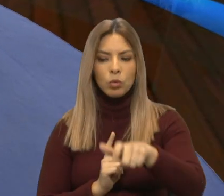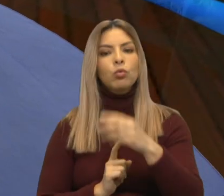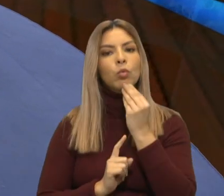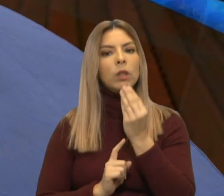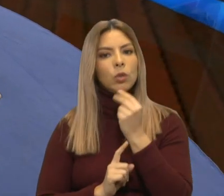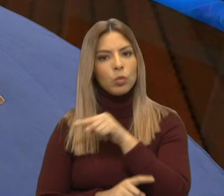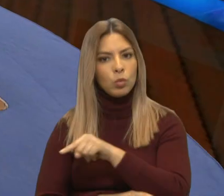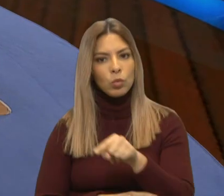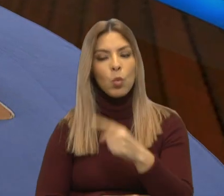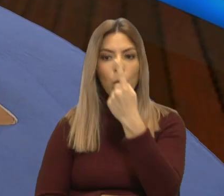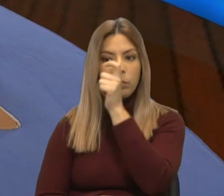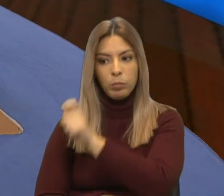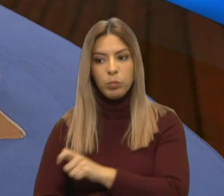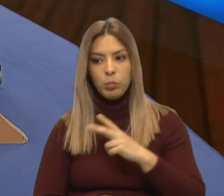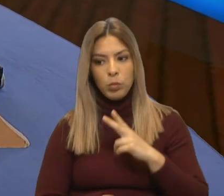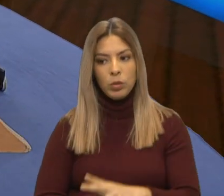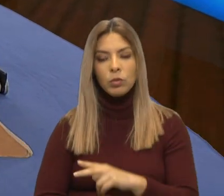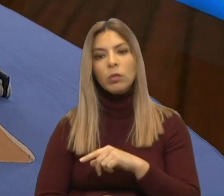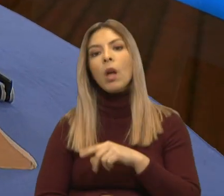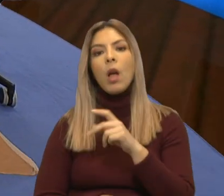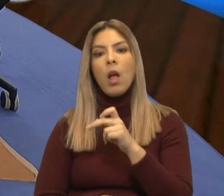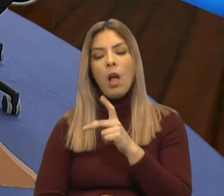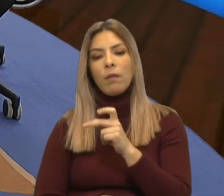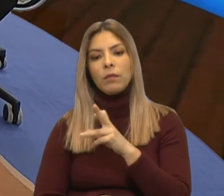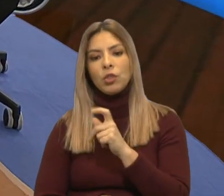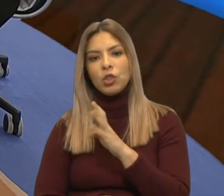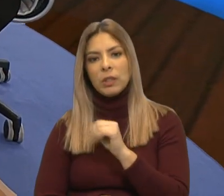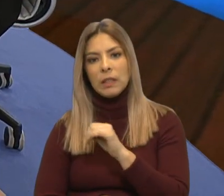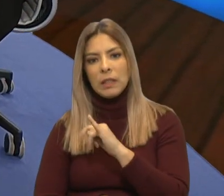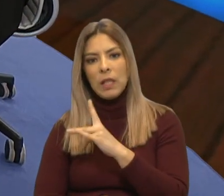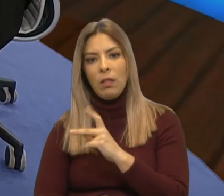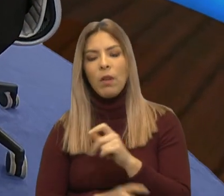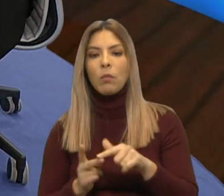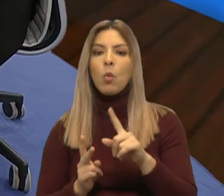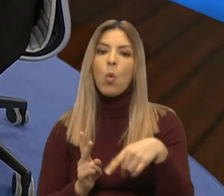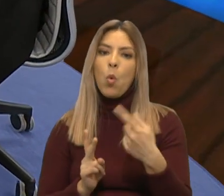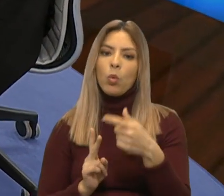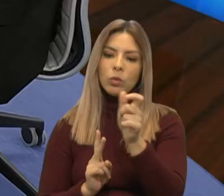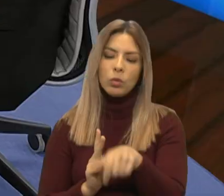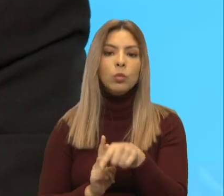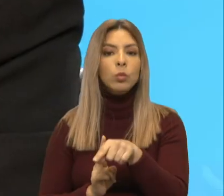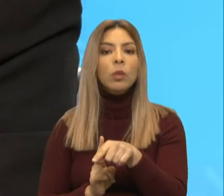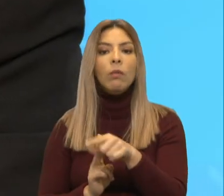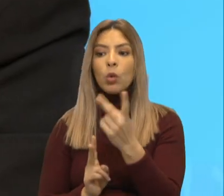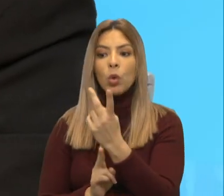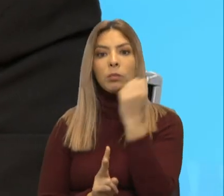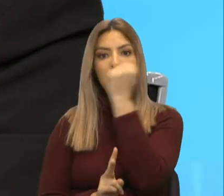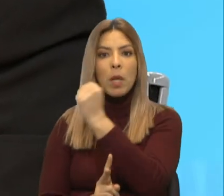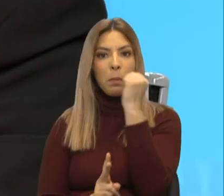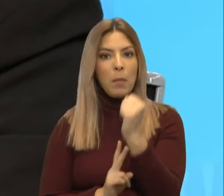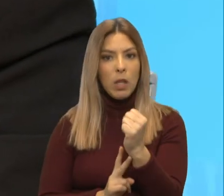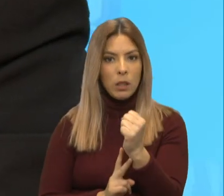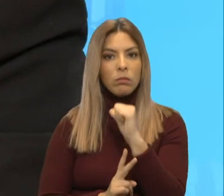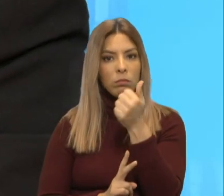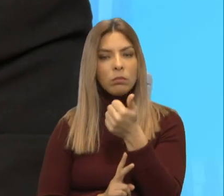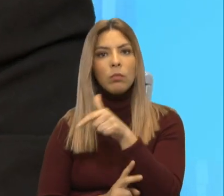um português, o padre Silvio Alves Moreira, e outro moçambicano, o padre João Deus Canteza, que foram mortos porque defenderam os valores